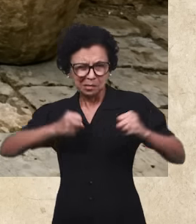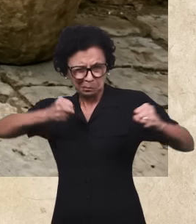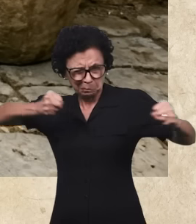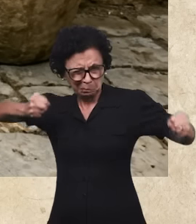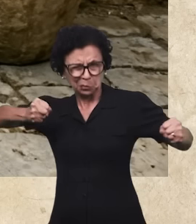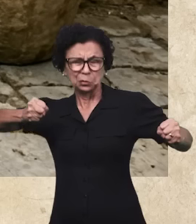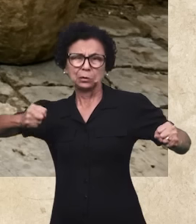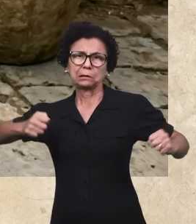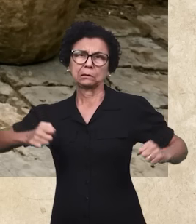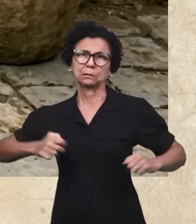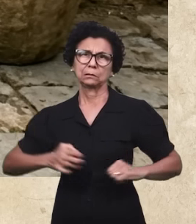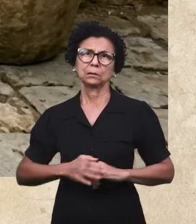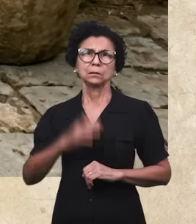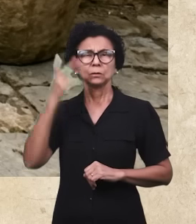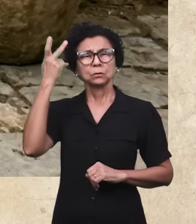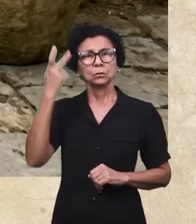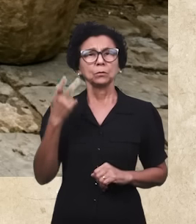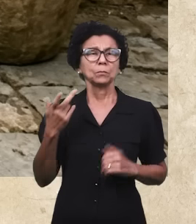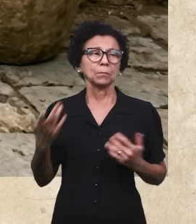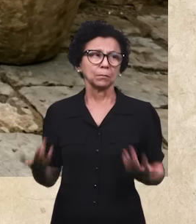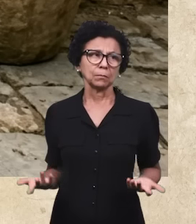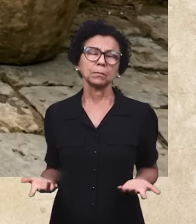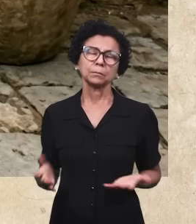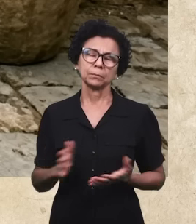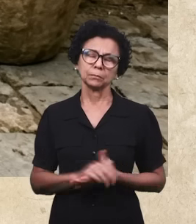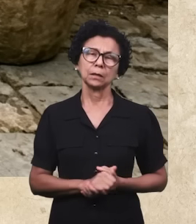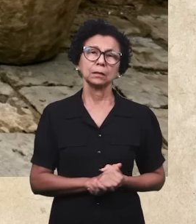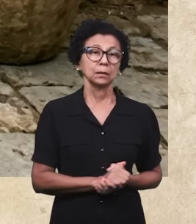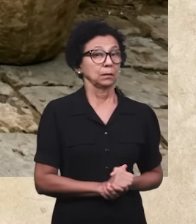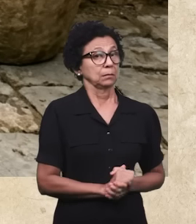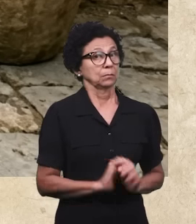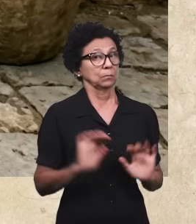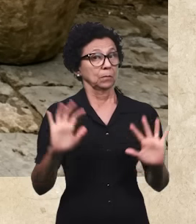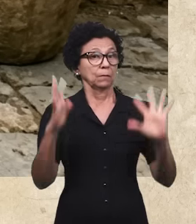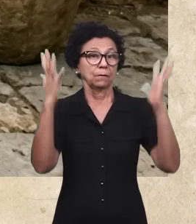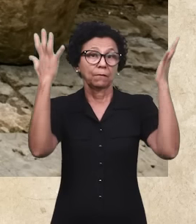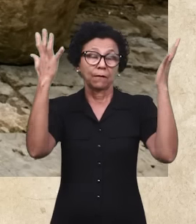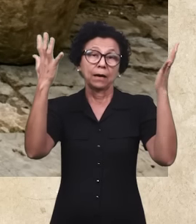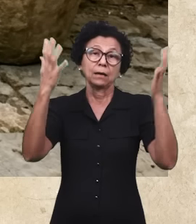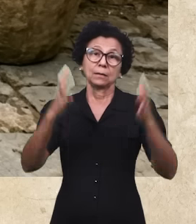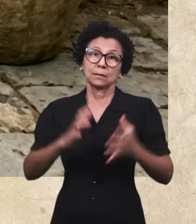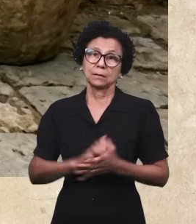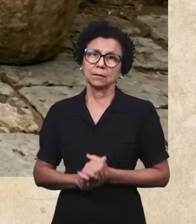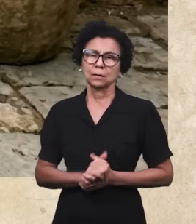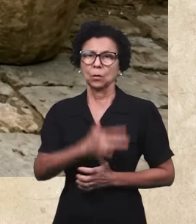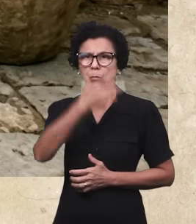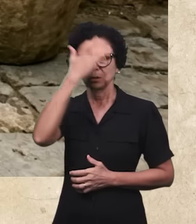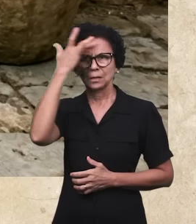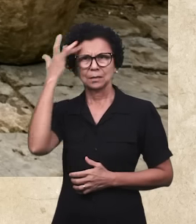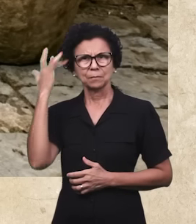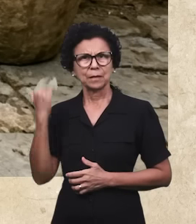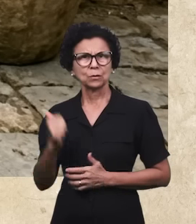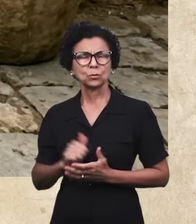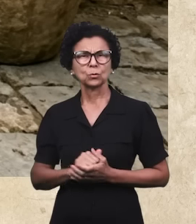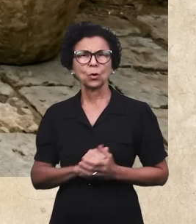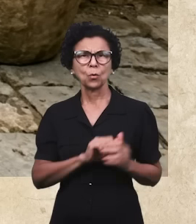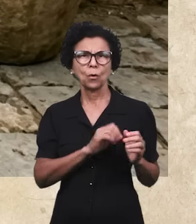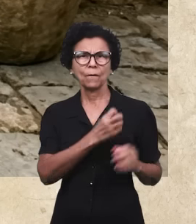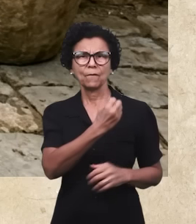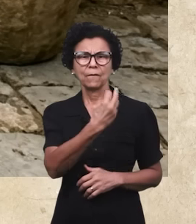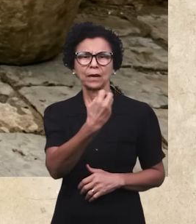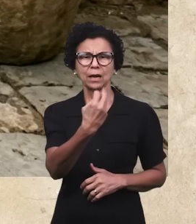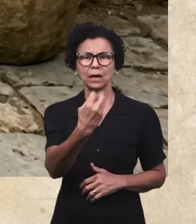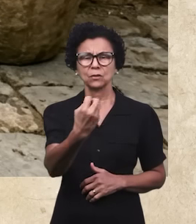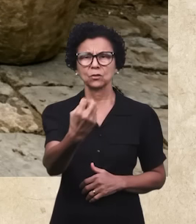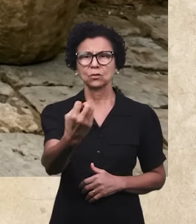não é? Essas talhas, até por ser uma cerimônia, então muitos viajantes, convidados que viriam de longe,